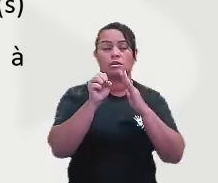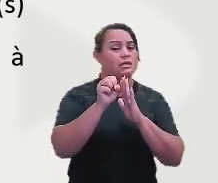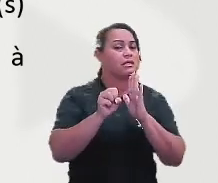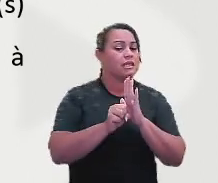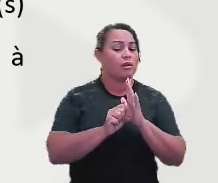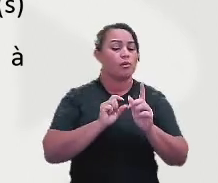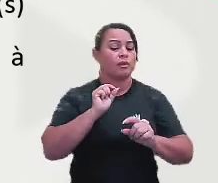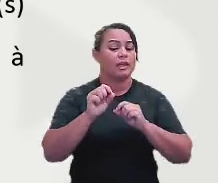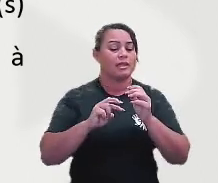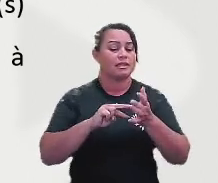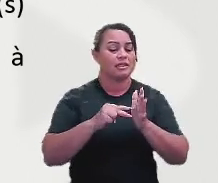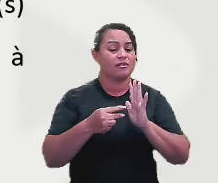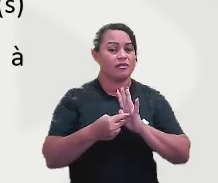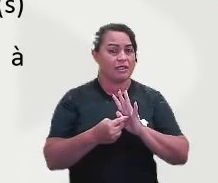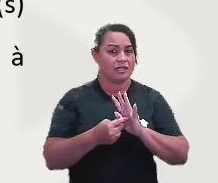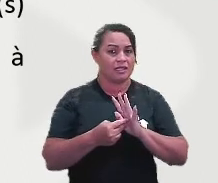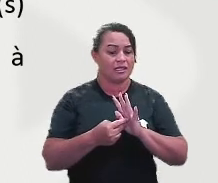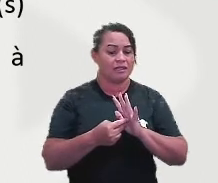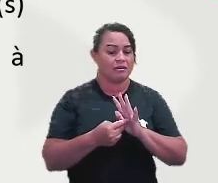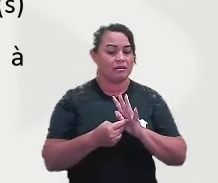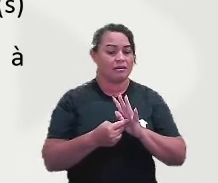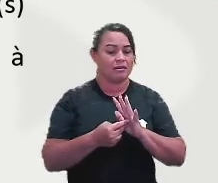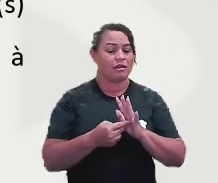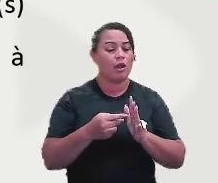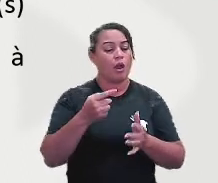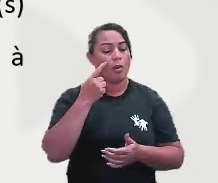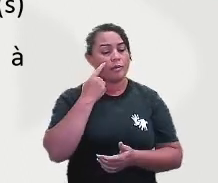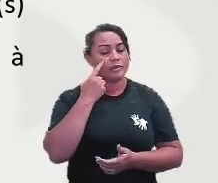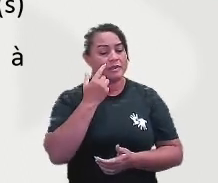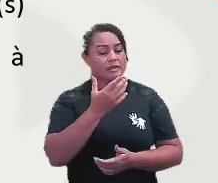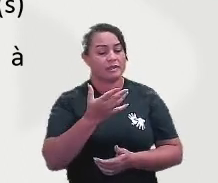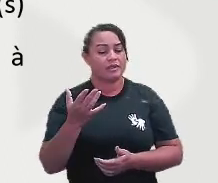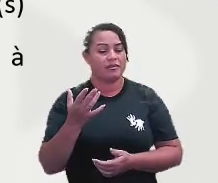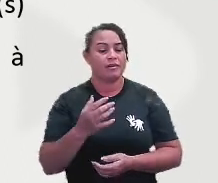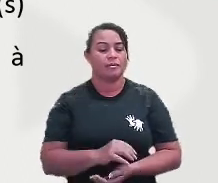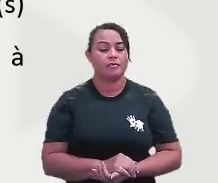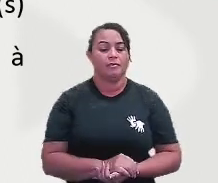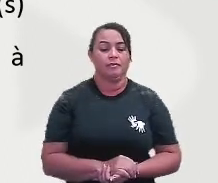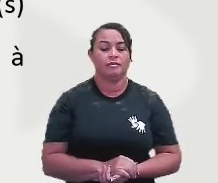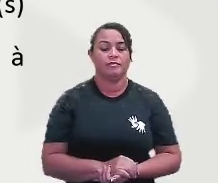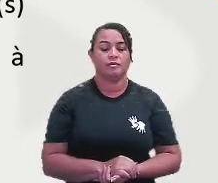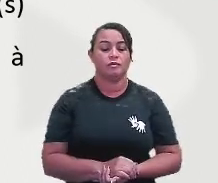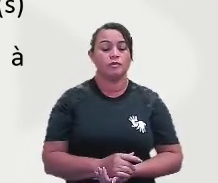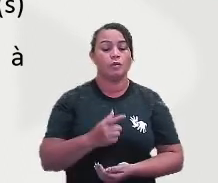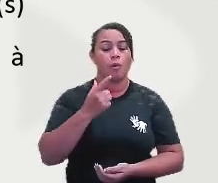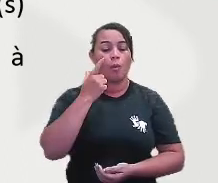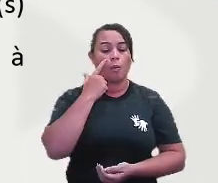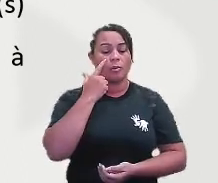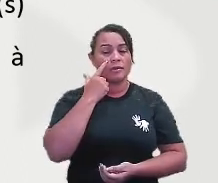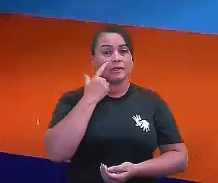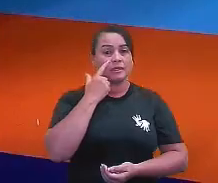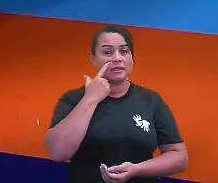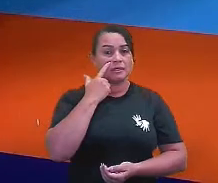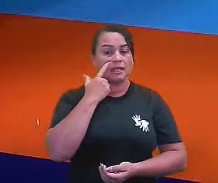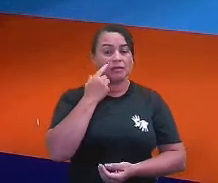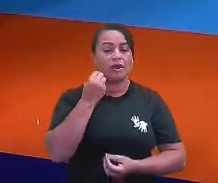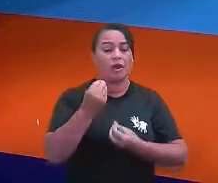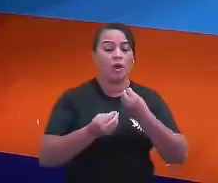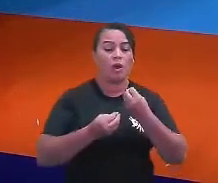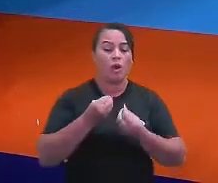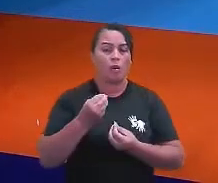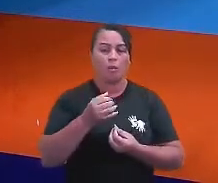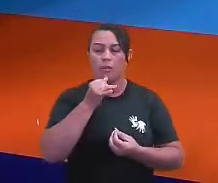irá corresponder aos primeiros algarismos. Então, vamos ver aqui, ó. Vamos ver a representação do